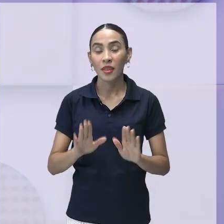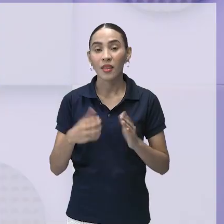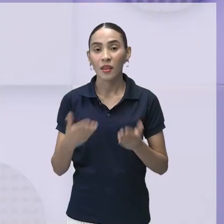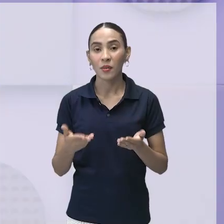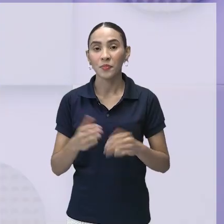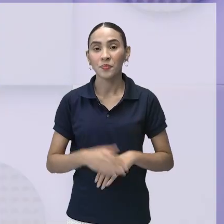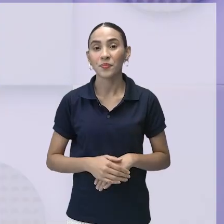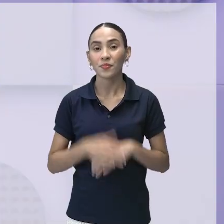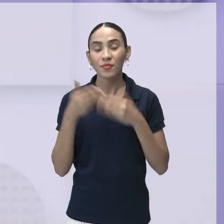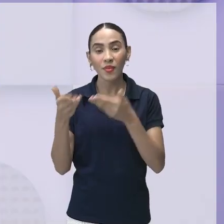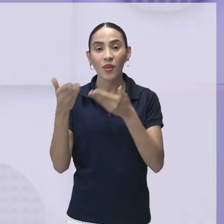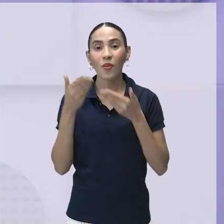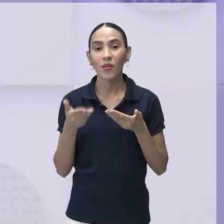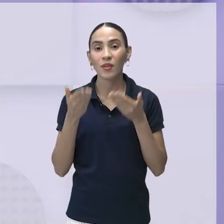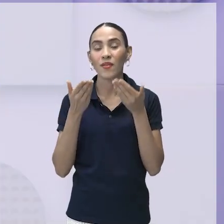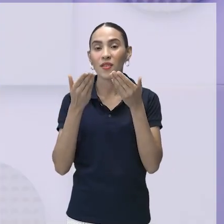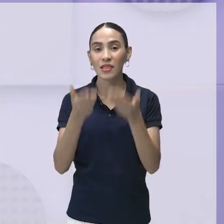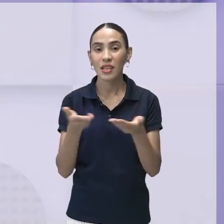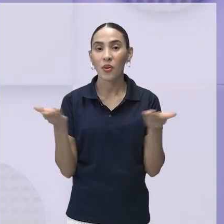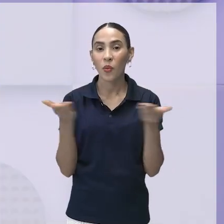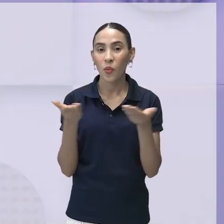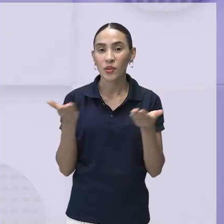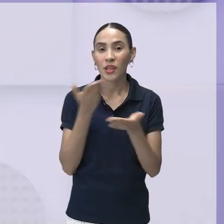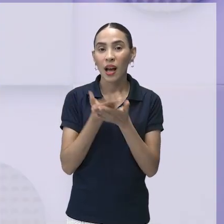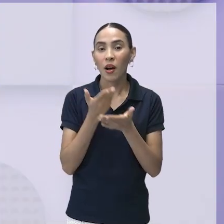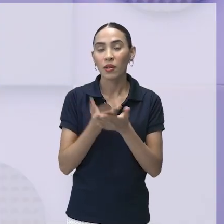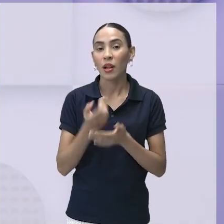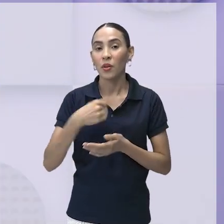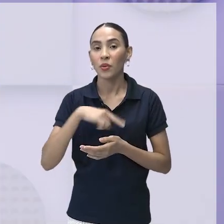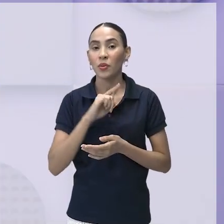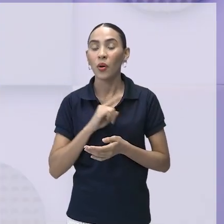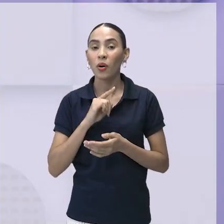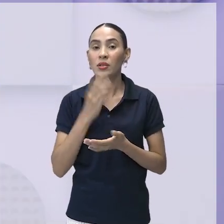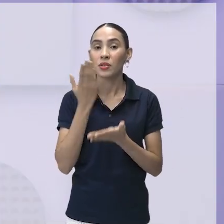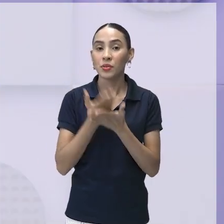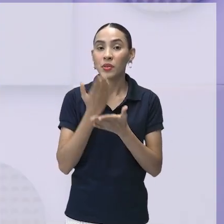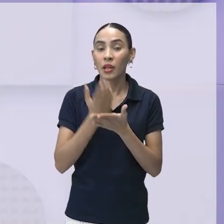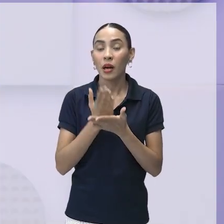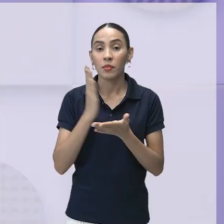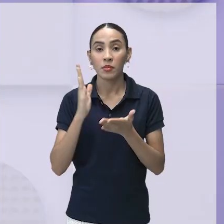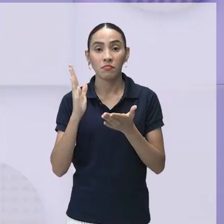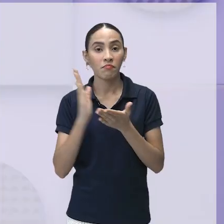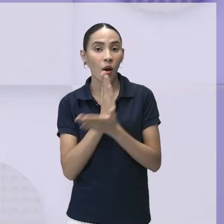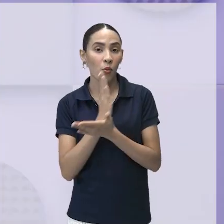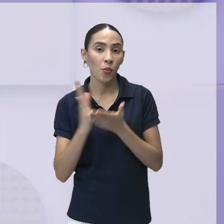Então, te convido para, nesta aula, nós revisitarmos alguns